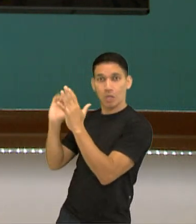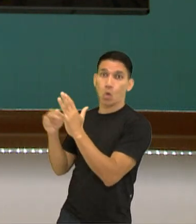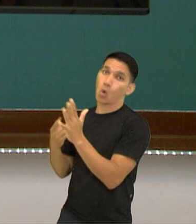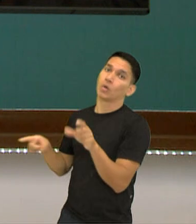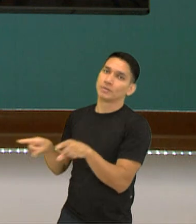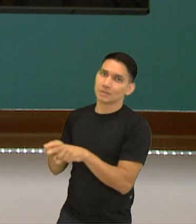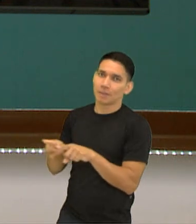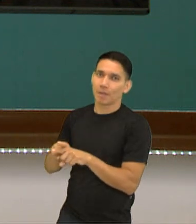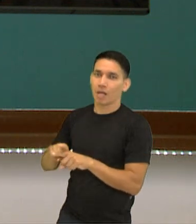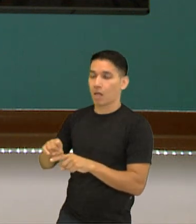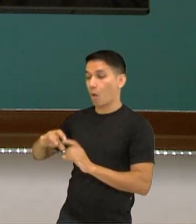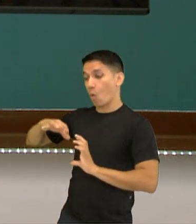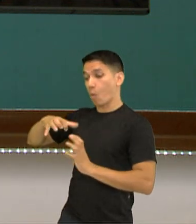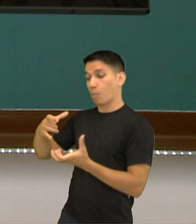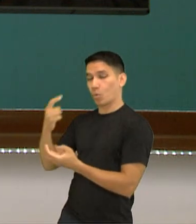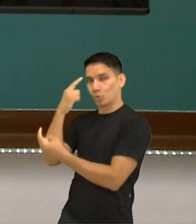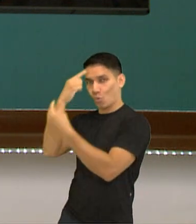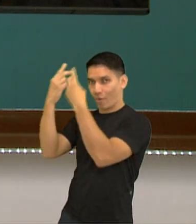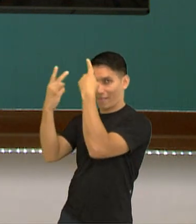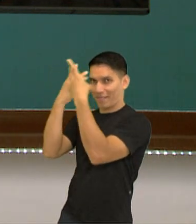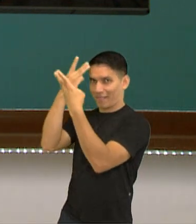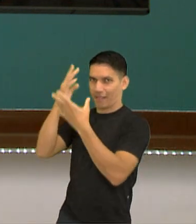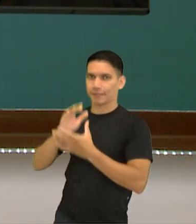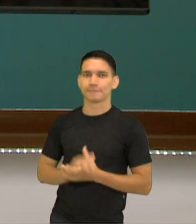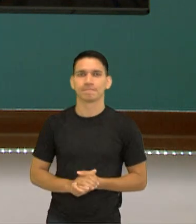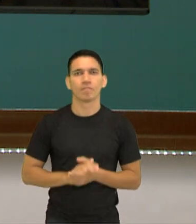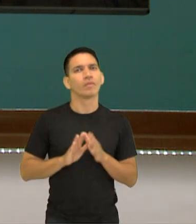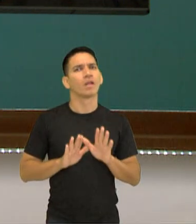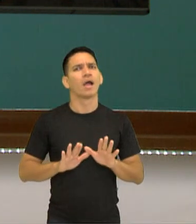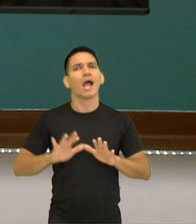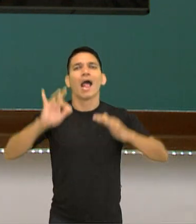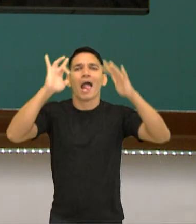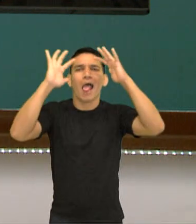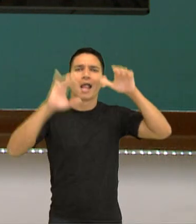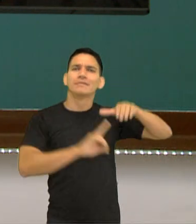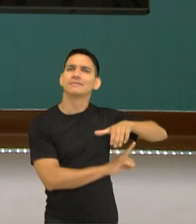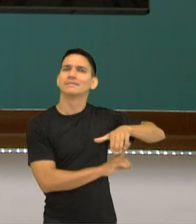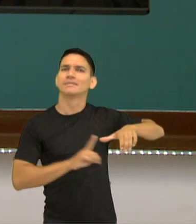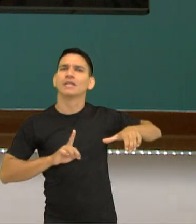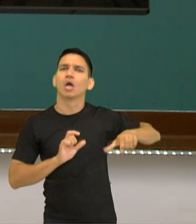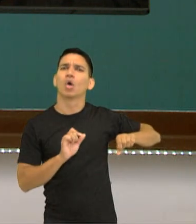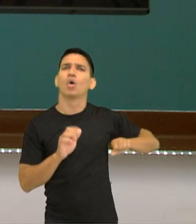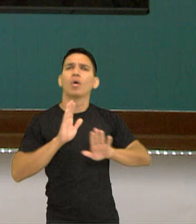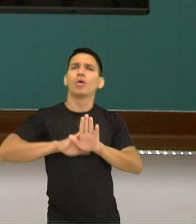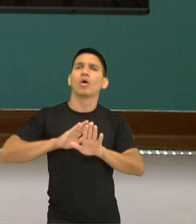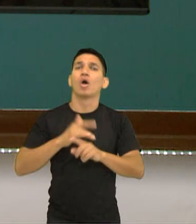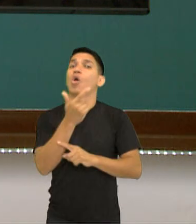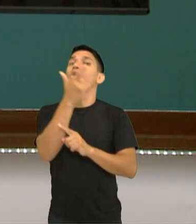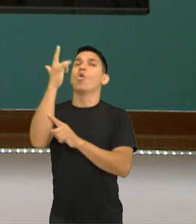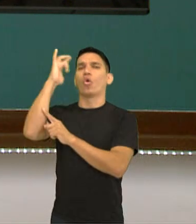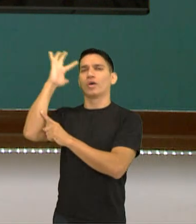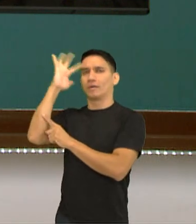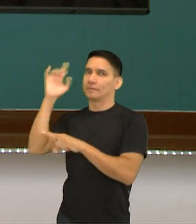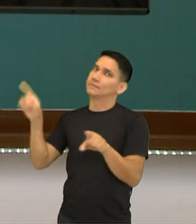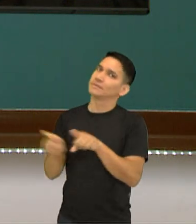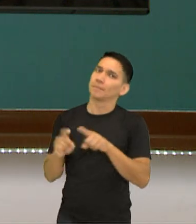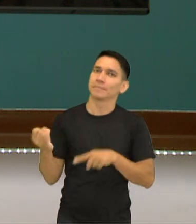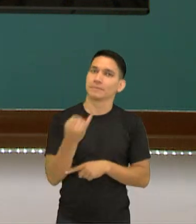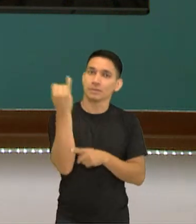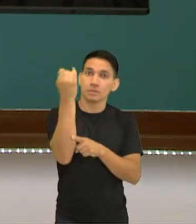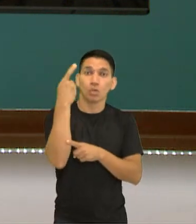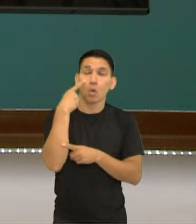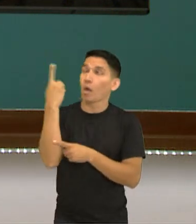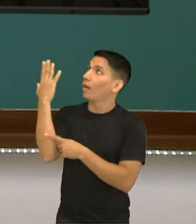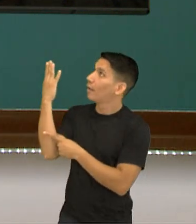chamado mundo das ideias, tá? Mas essa alegoria traz também uma outra teoria bastante importante,